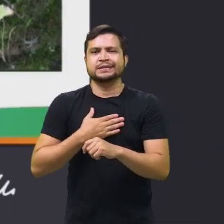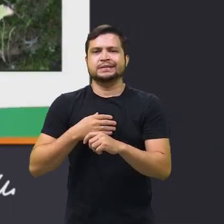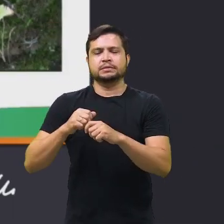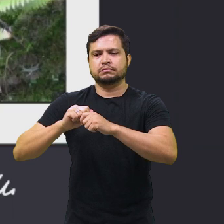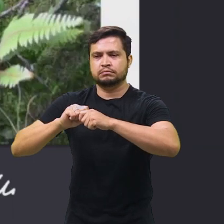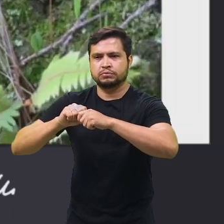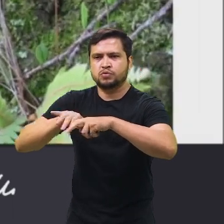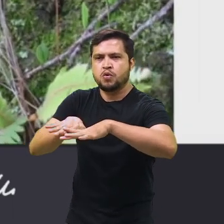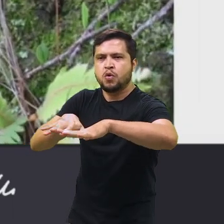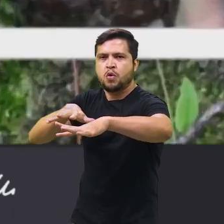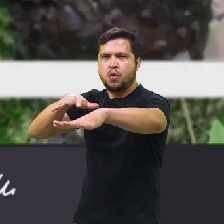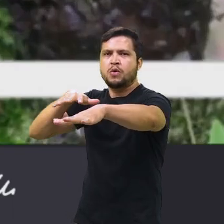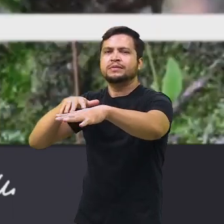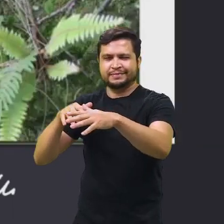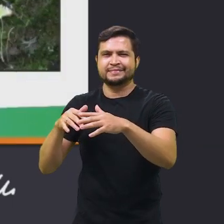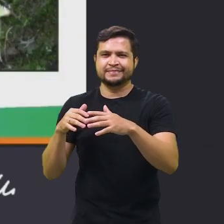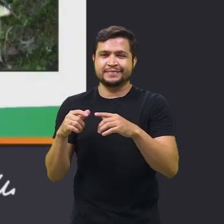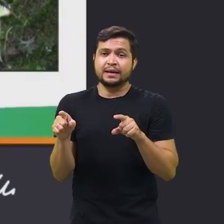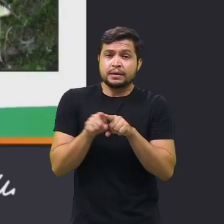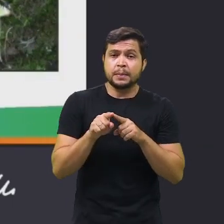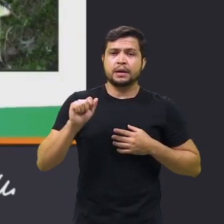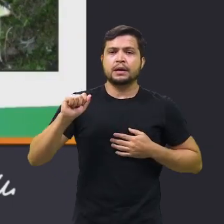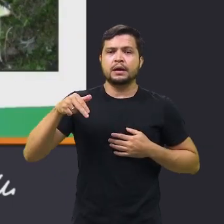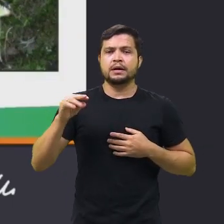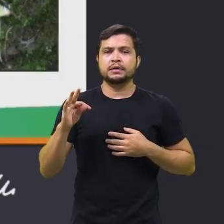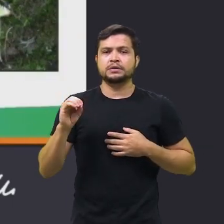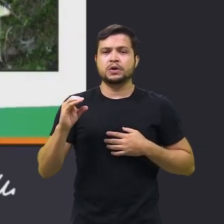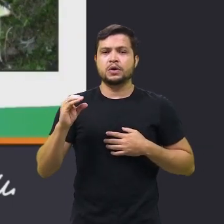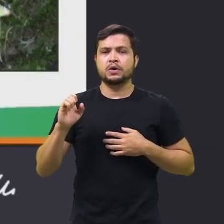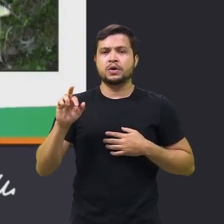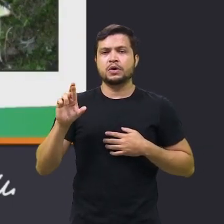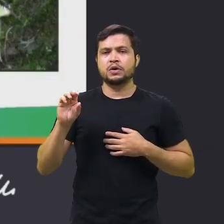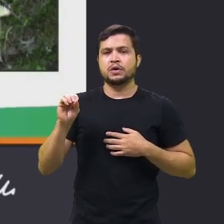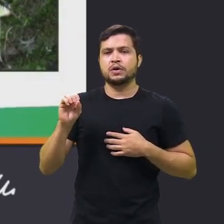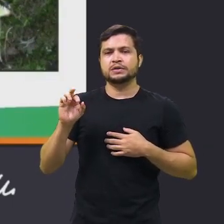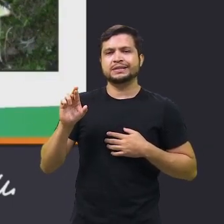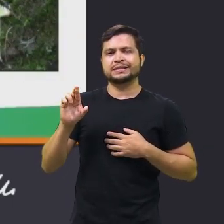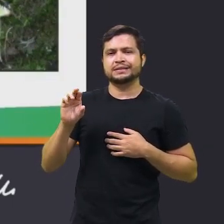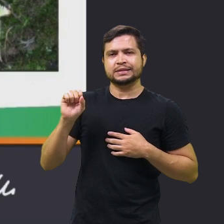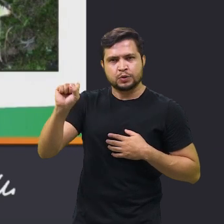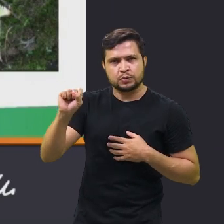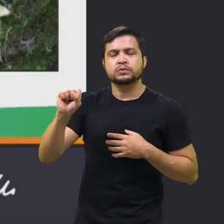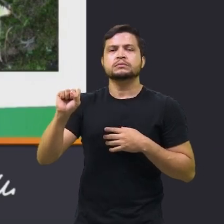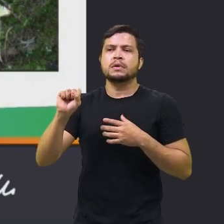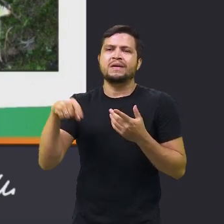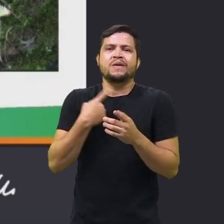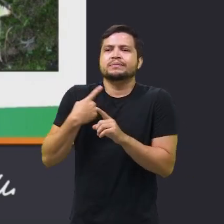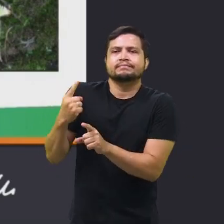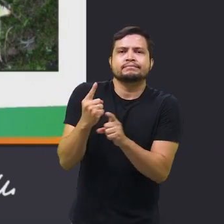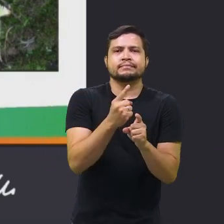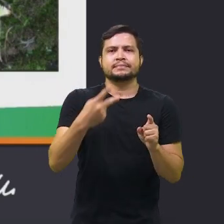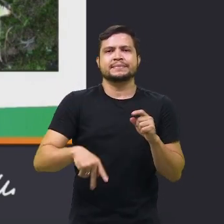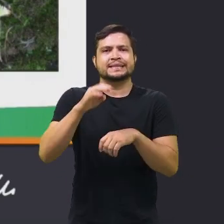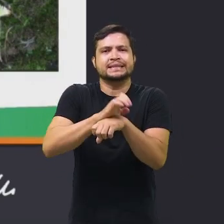esses tapetes. E os antóceros, né, que não são muito da nossa vivência aqui cotidiana, já que o